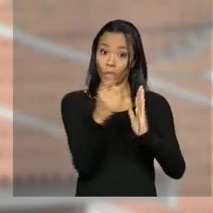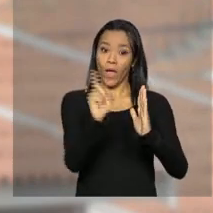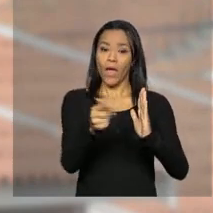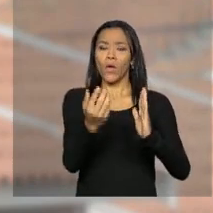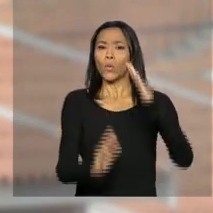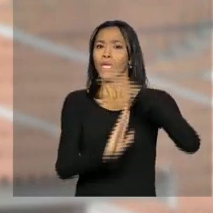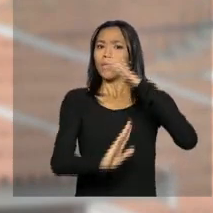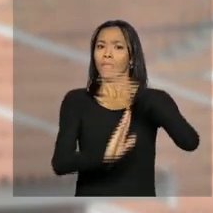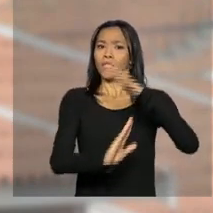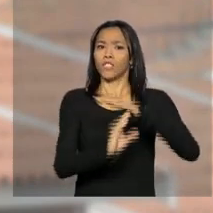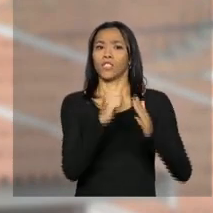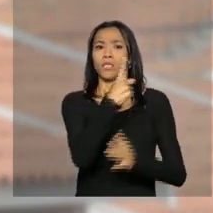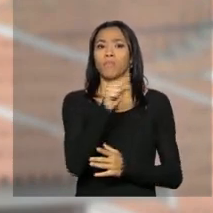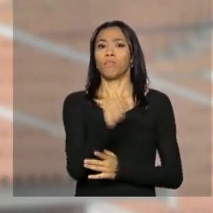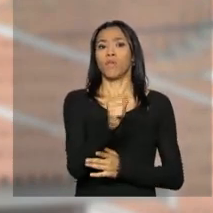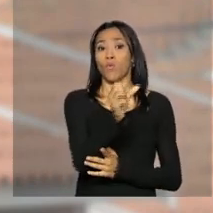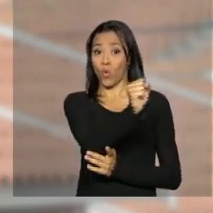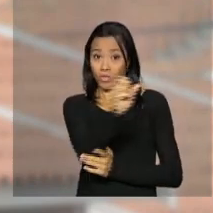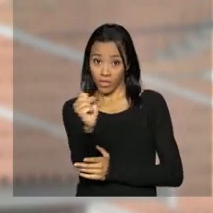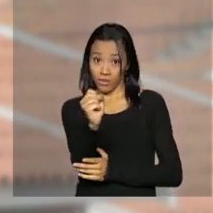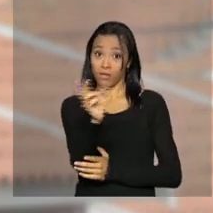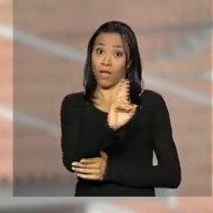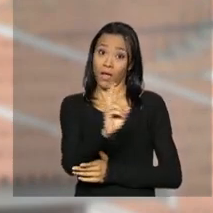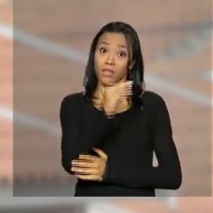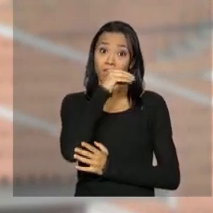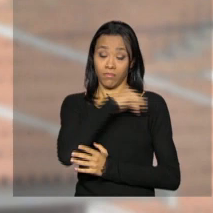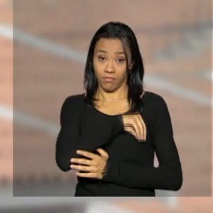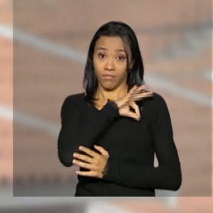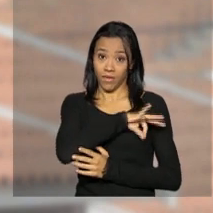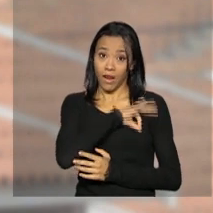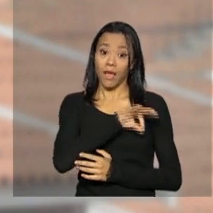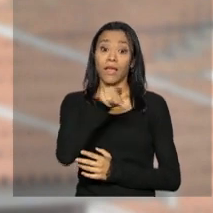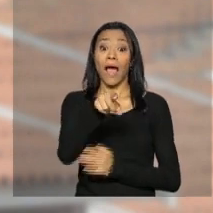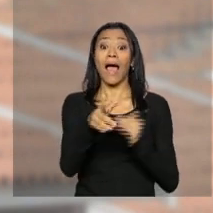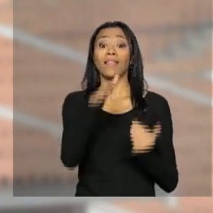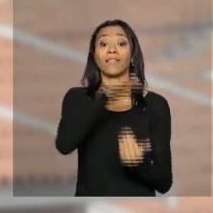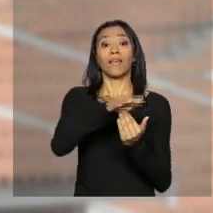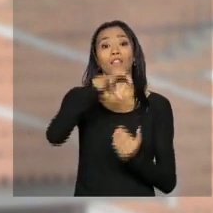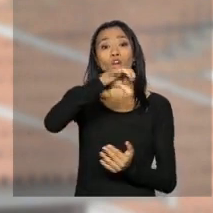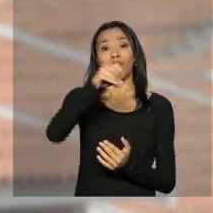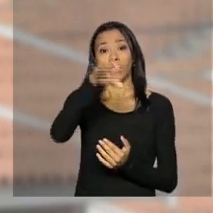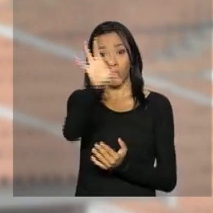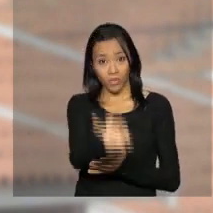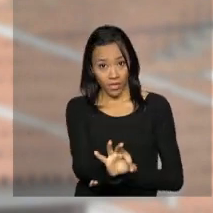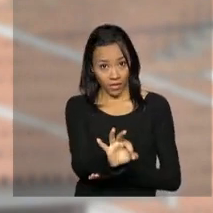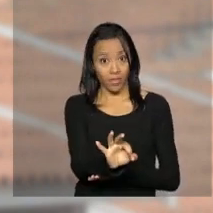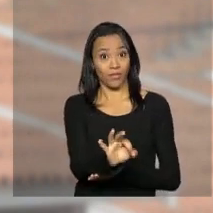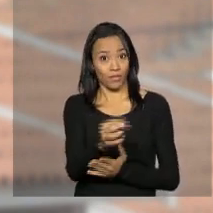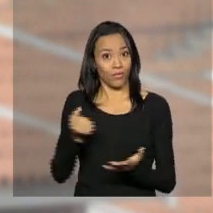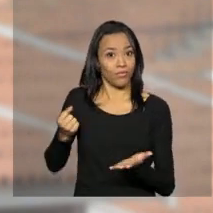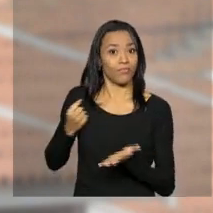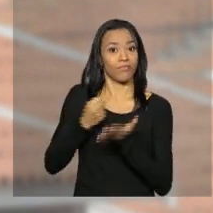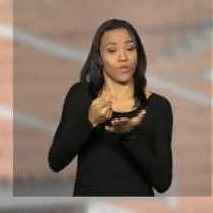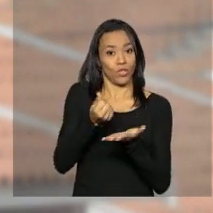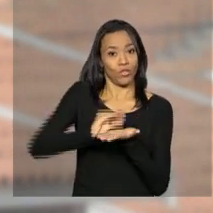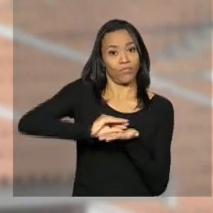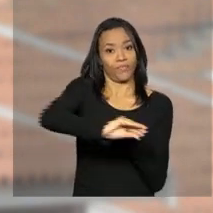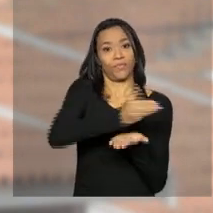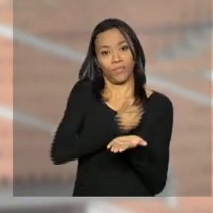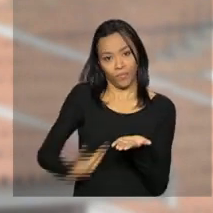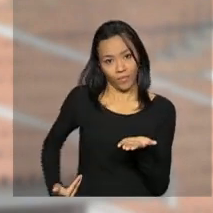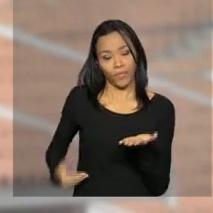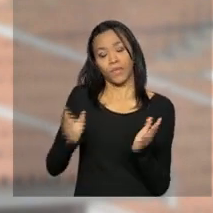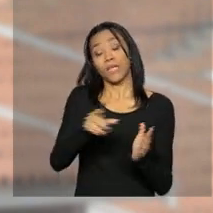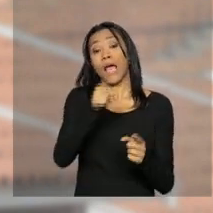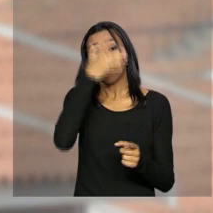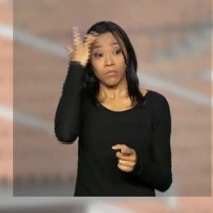renda passa para R$ 1.800 por mês e a casa terá até 90% do valor subsidiado. Nesse caso,